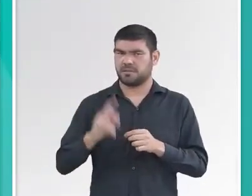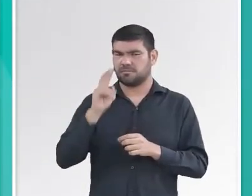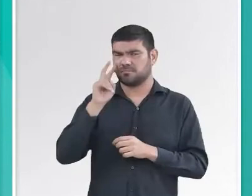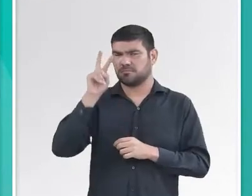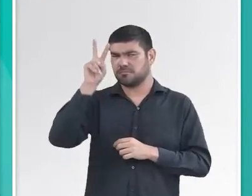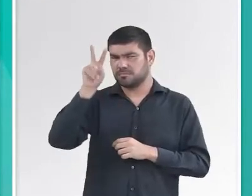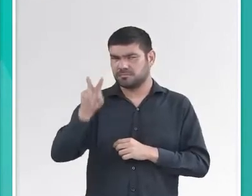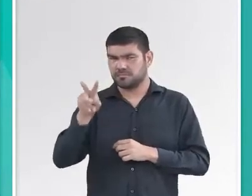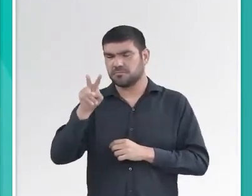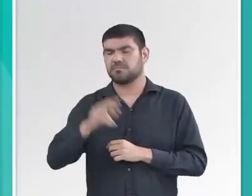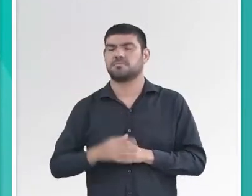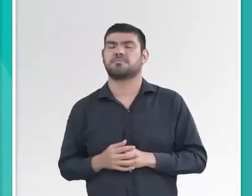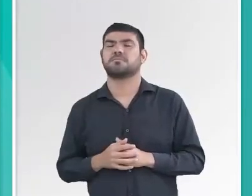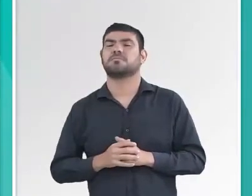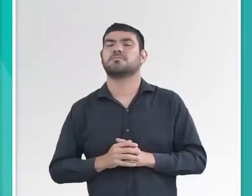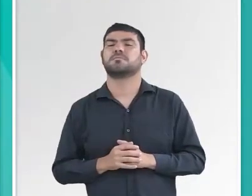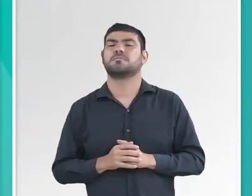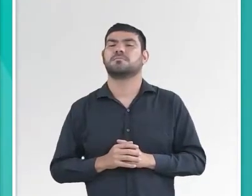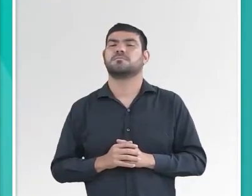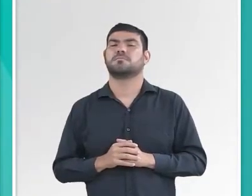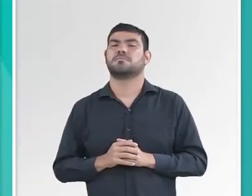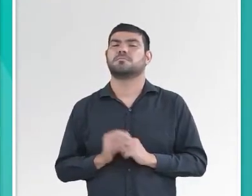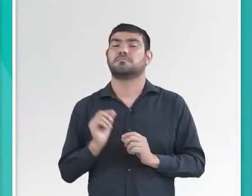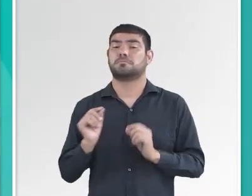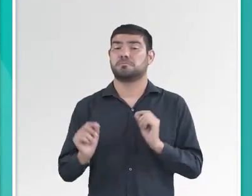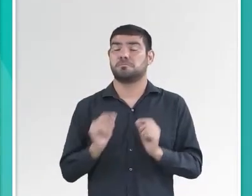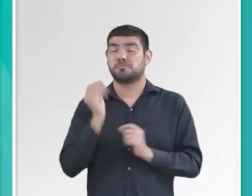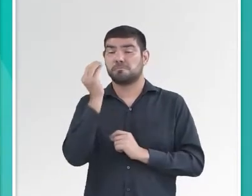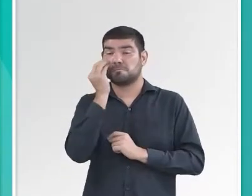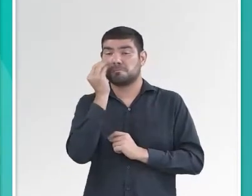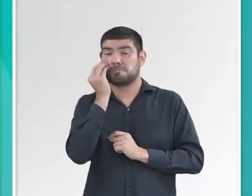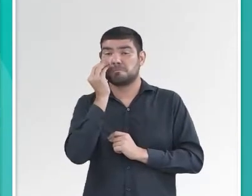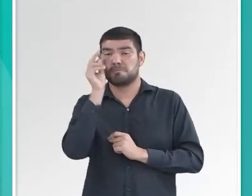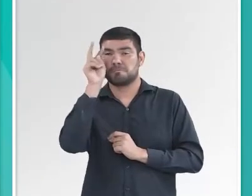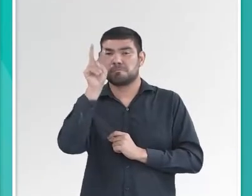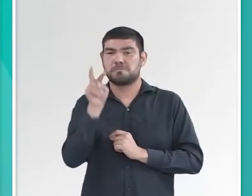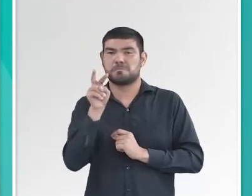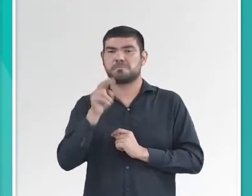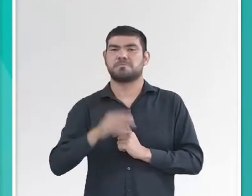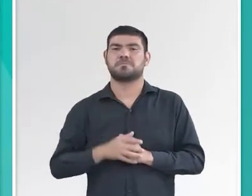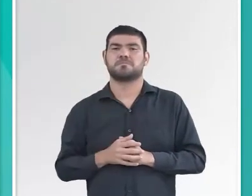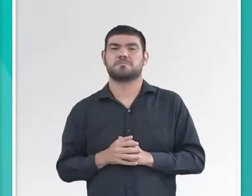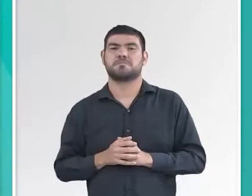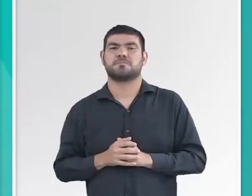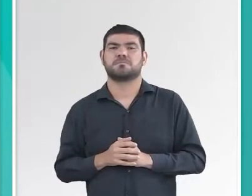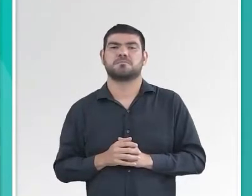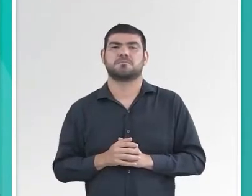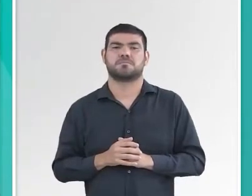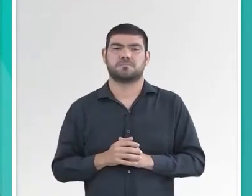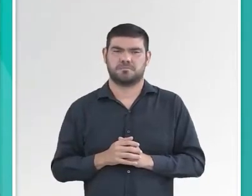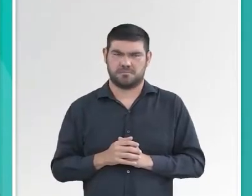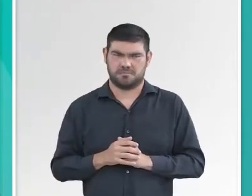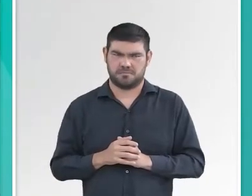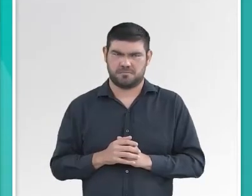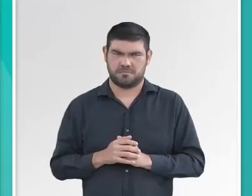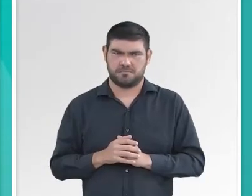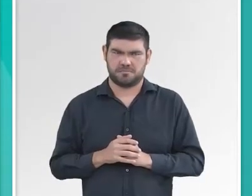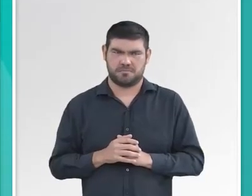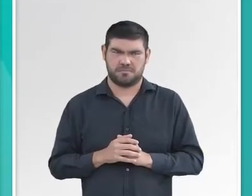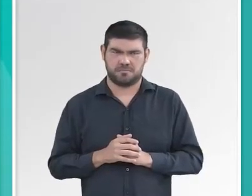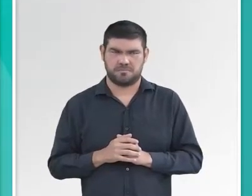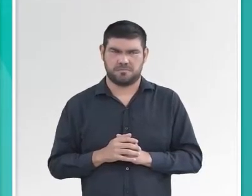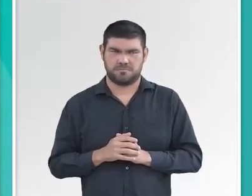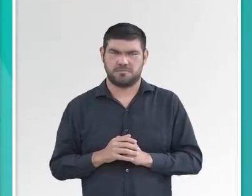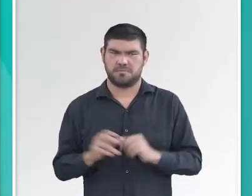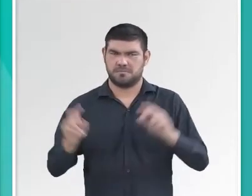parágrafo, certo? E o que a gente pode observar aqui nesse primeiro parágrafo? Nós temos claramente aí um